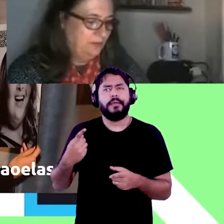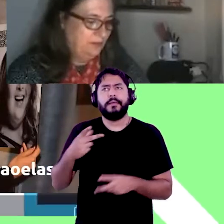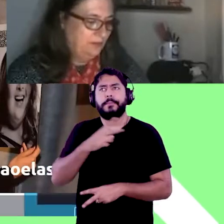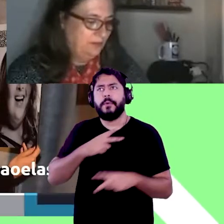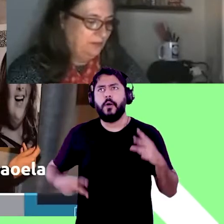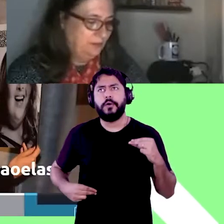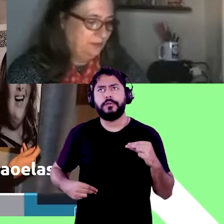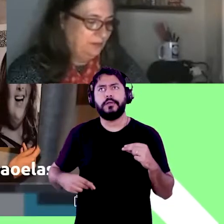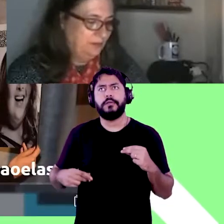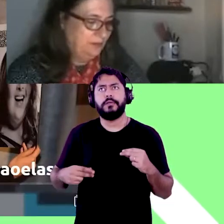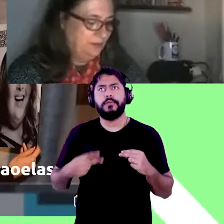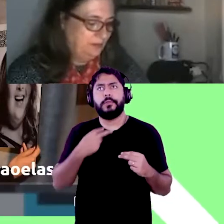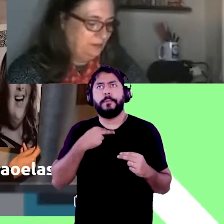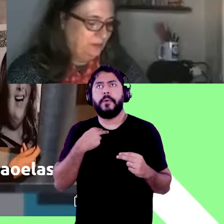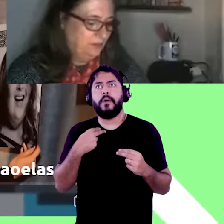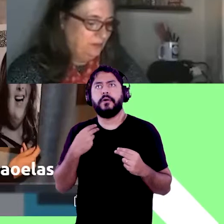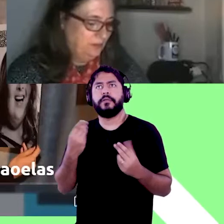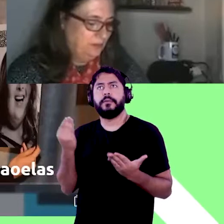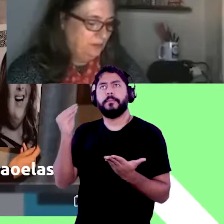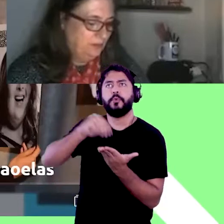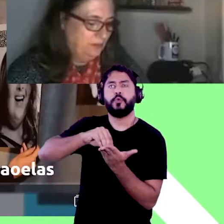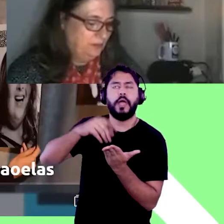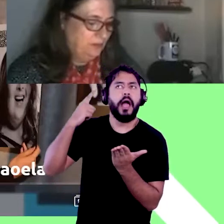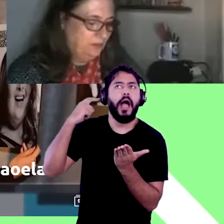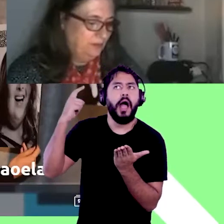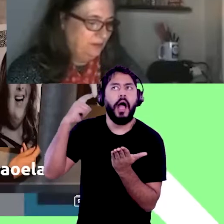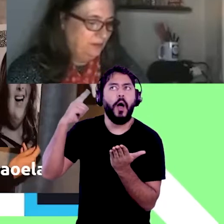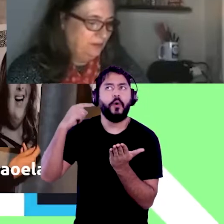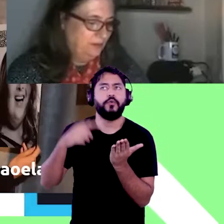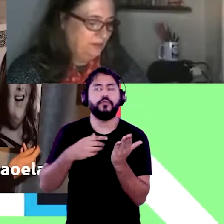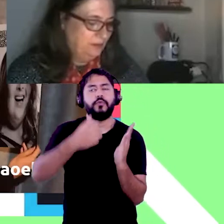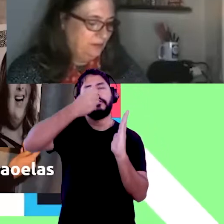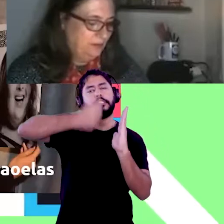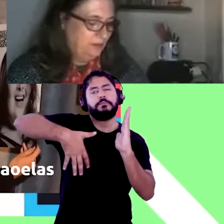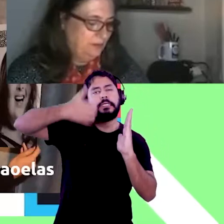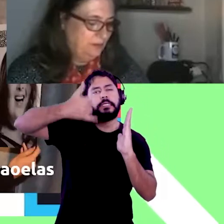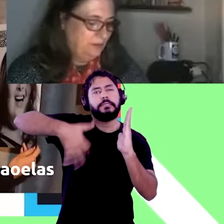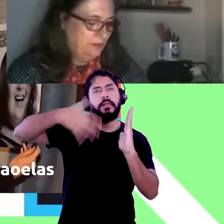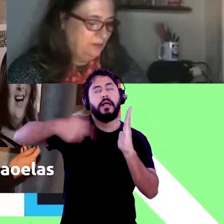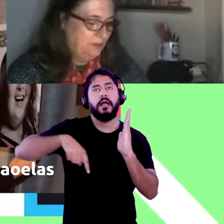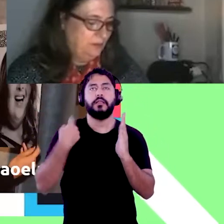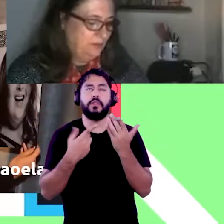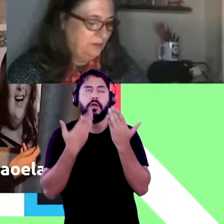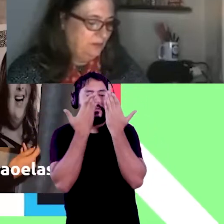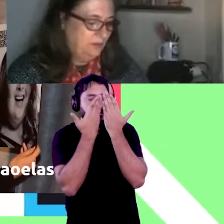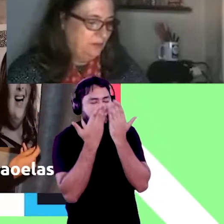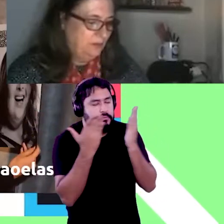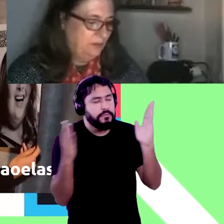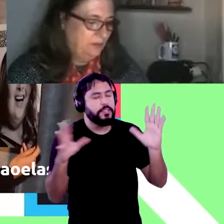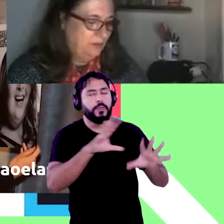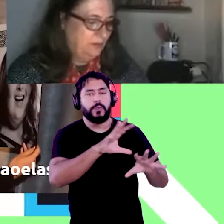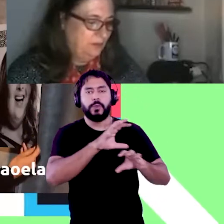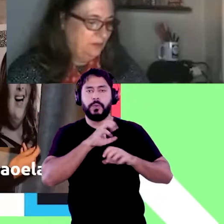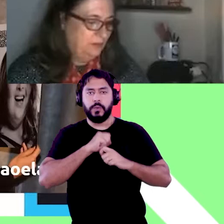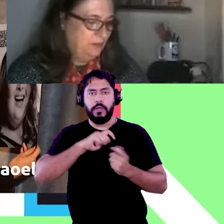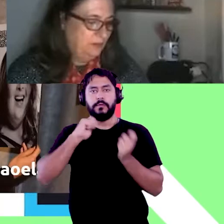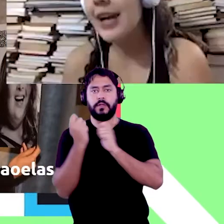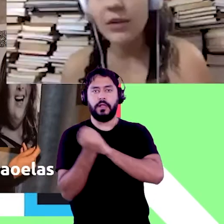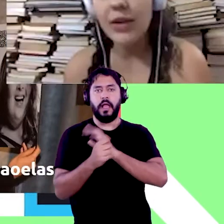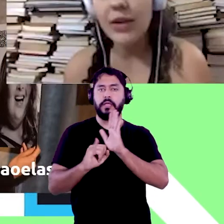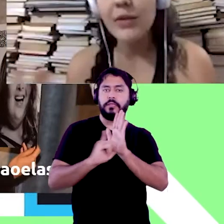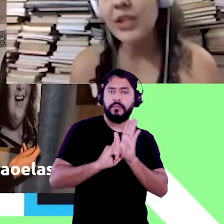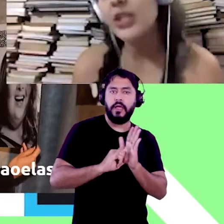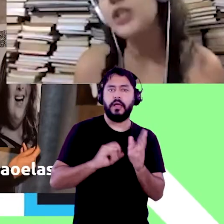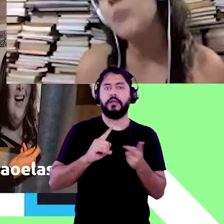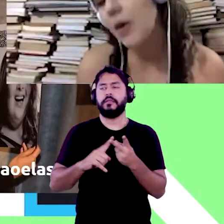nossos sentidos sobre as nossas identidades individuais, a forma como a gente se expressa, né,